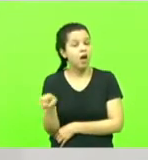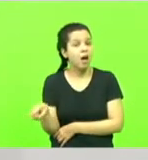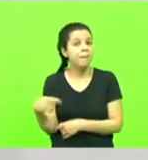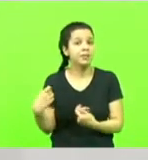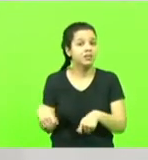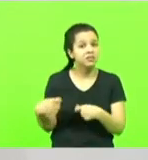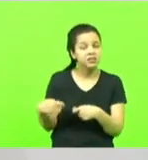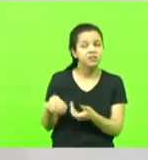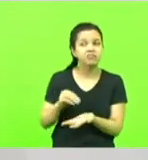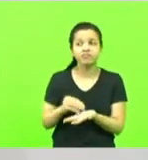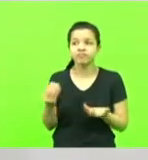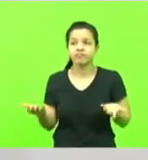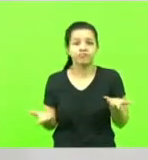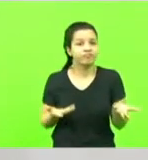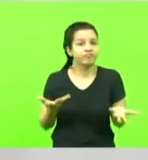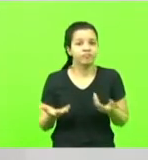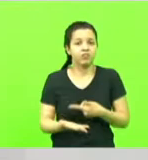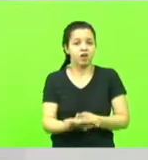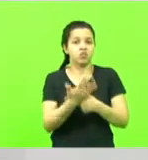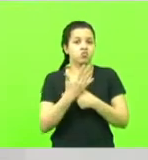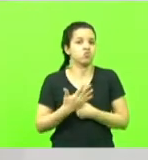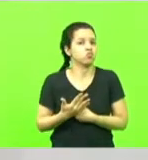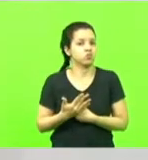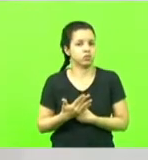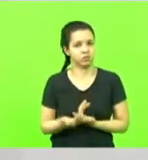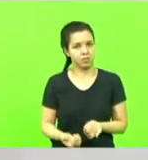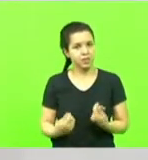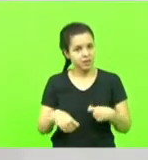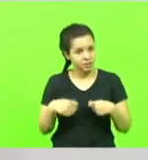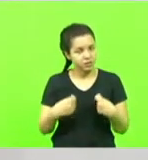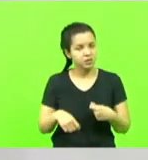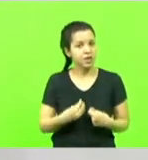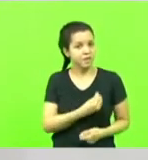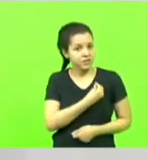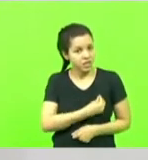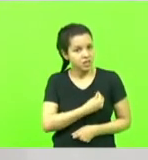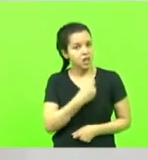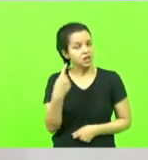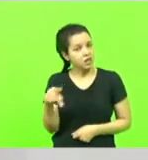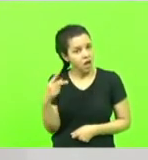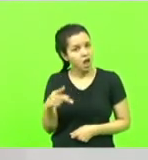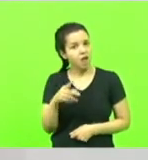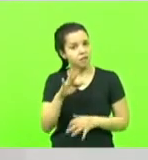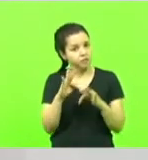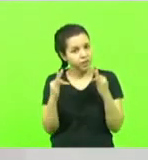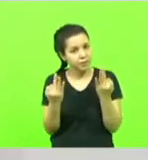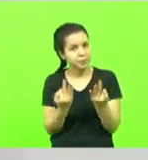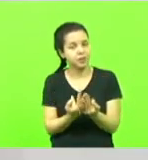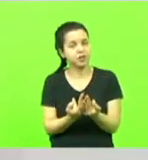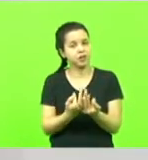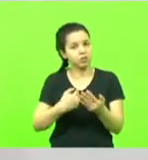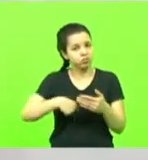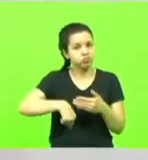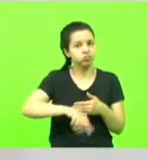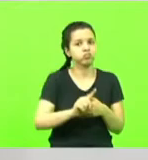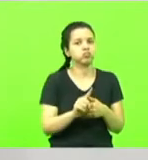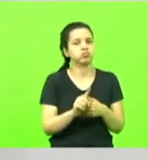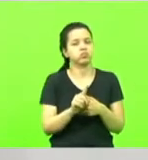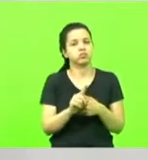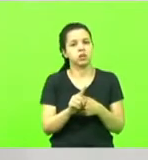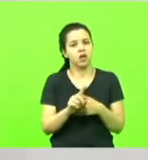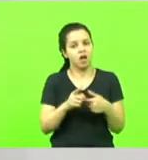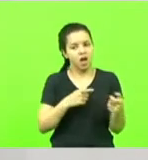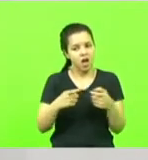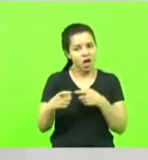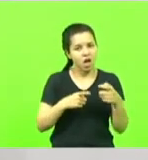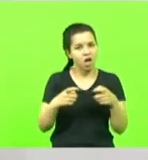e de estabilidade, tendo que arriscar a sua vida e também de sua família, em meio à guerra injusta e trágica da polarização entre